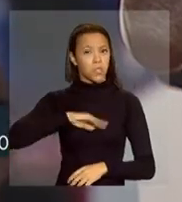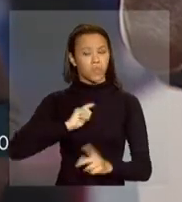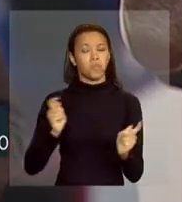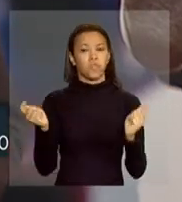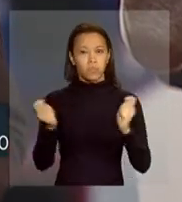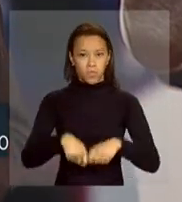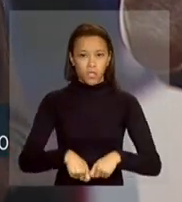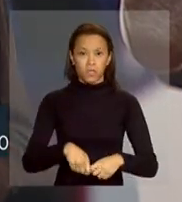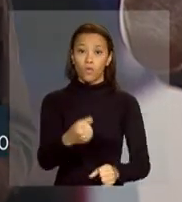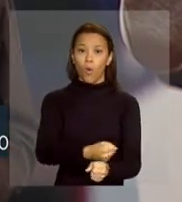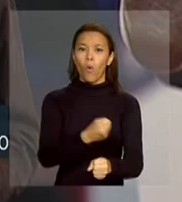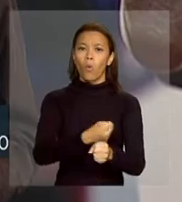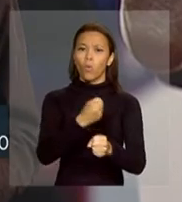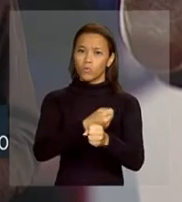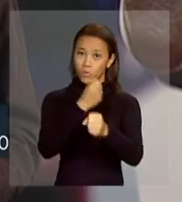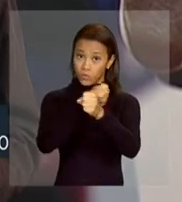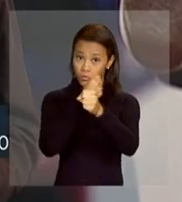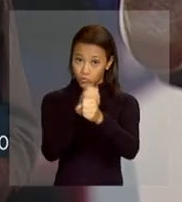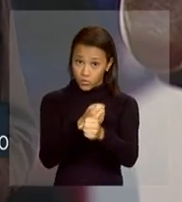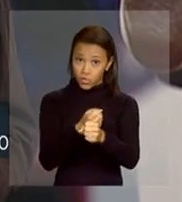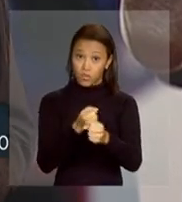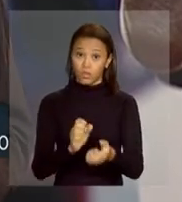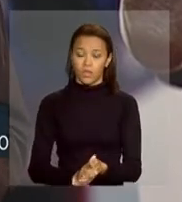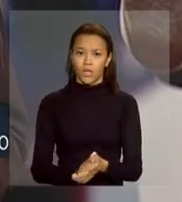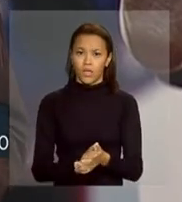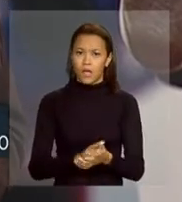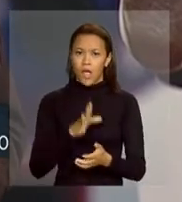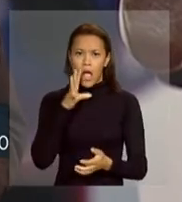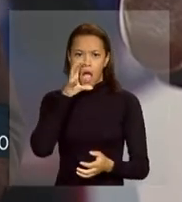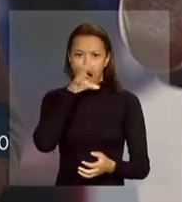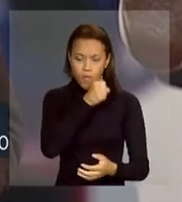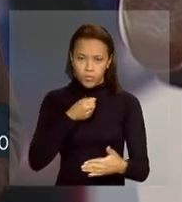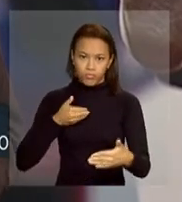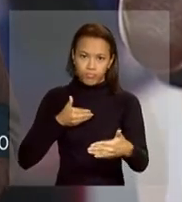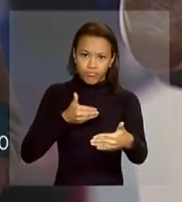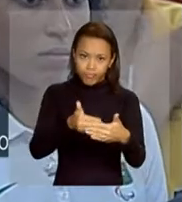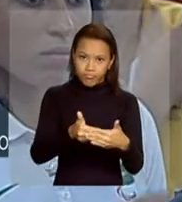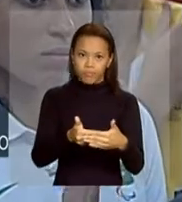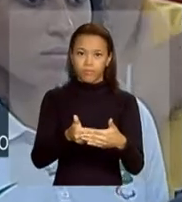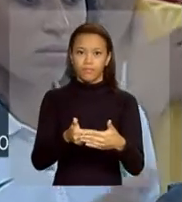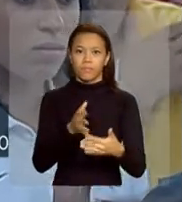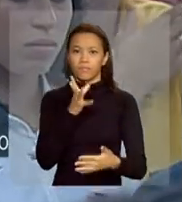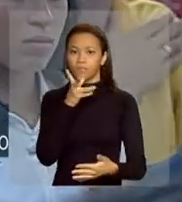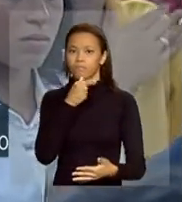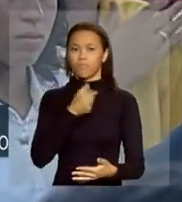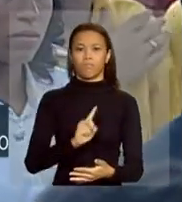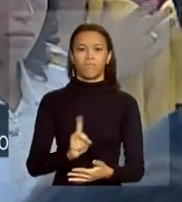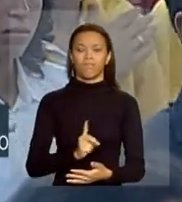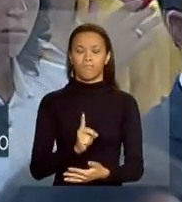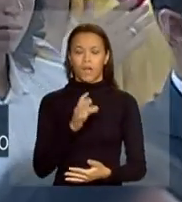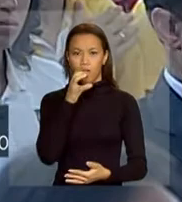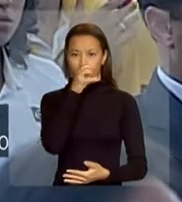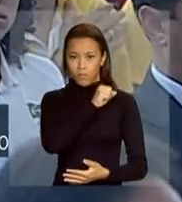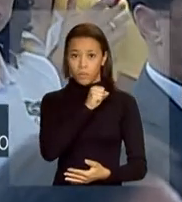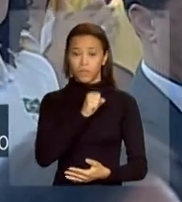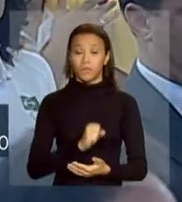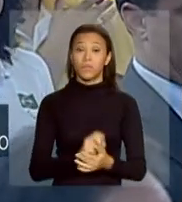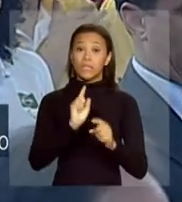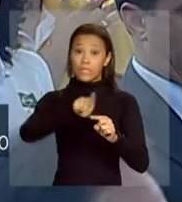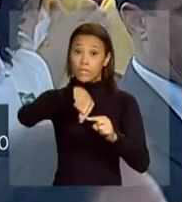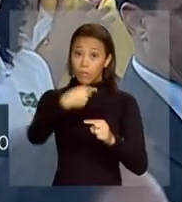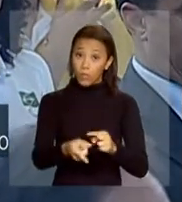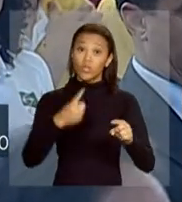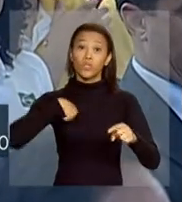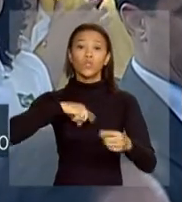nós construíssemos no mais breve espaço de tempo possível seguida